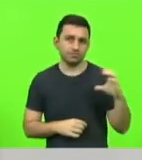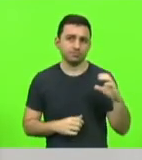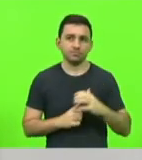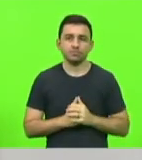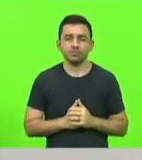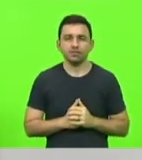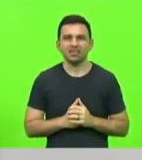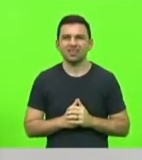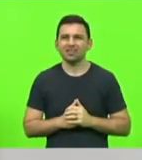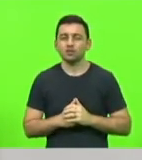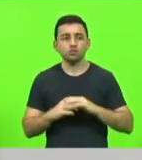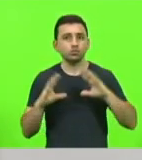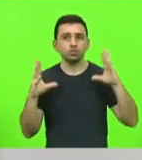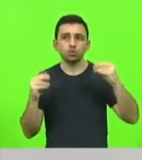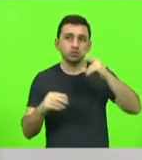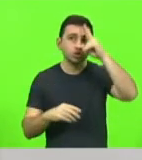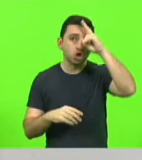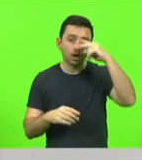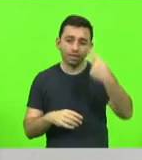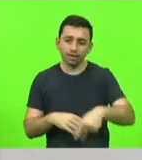toda a história do nosso estado,